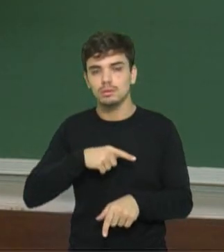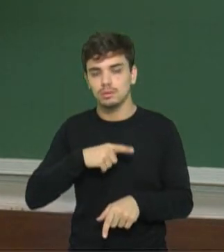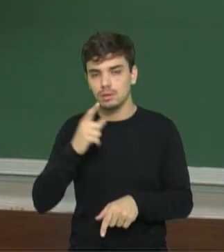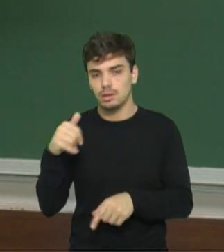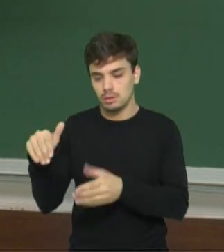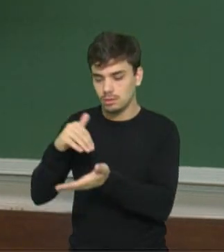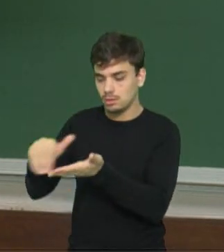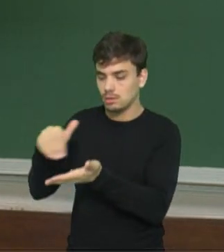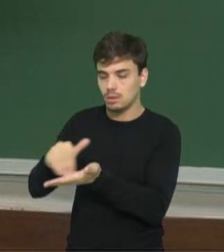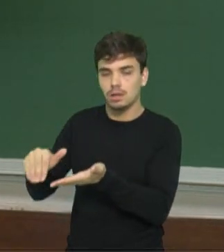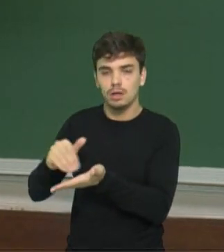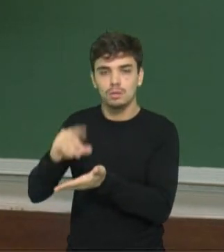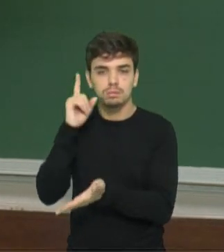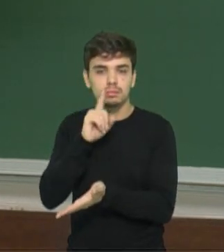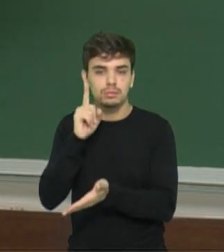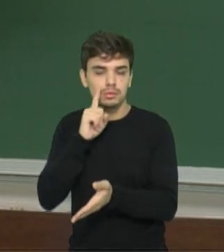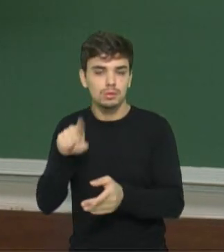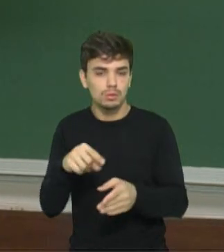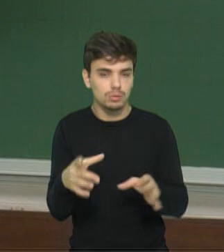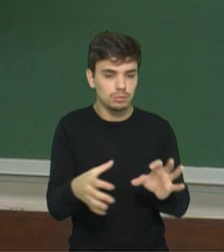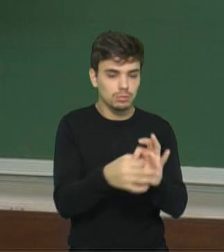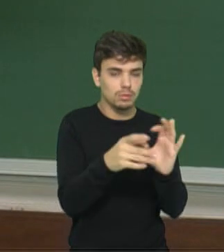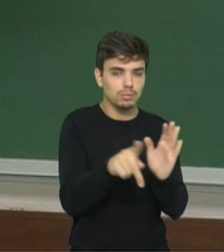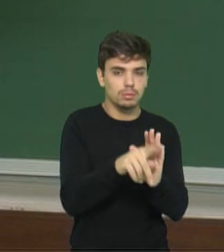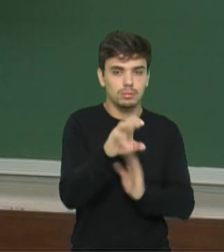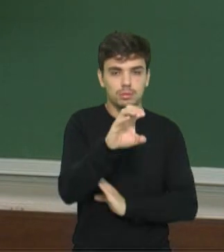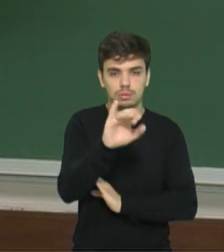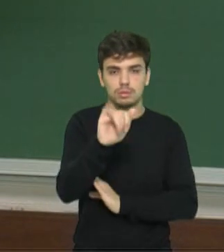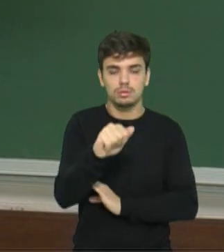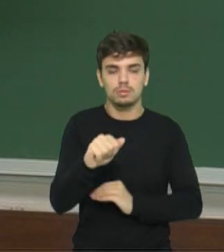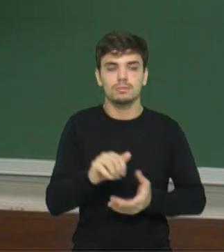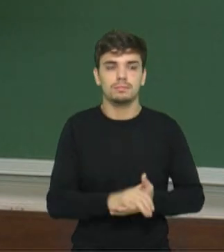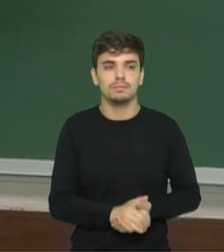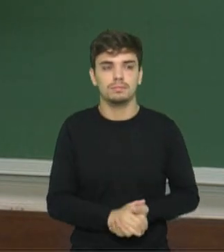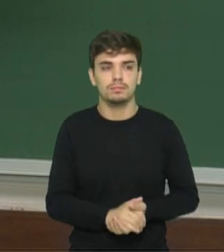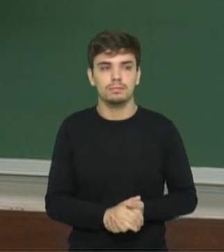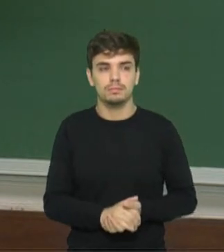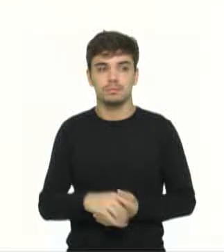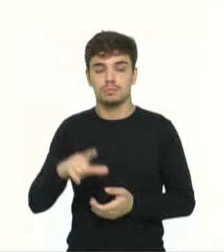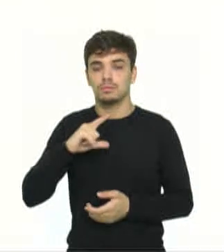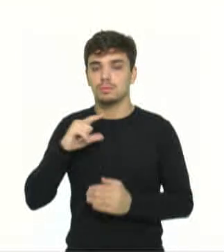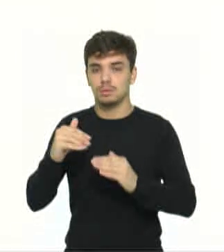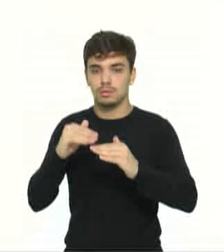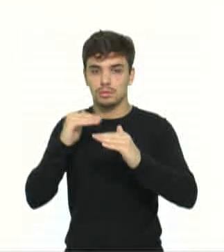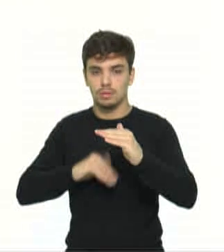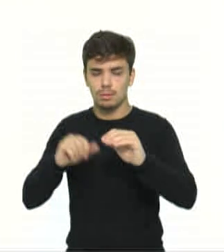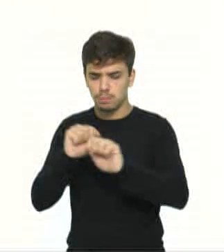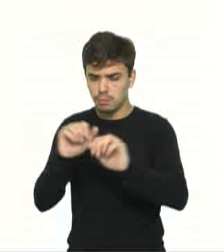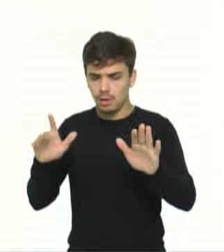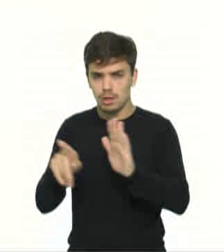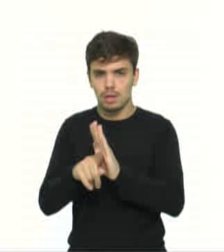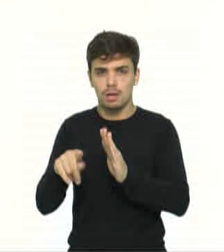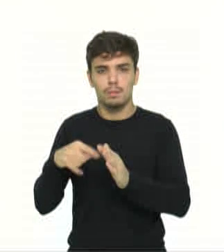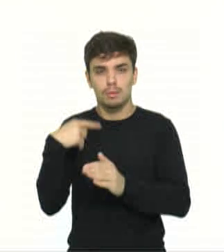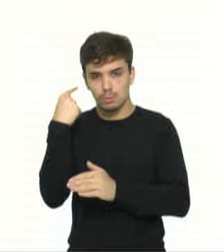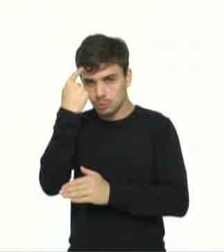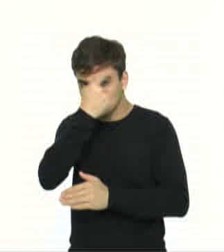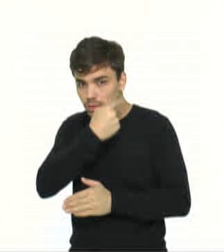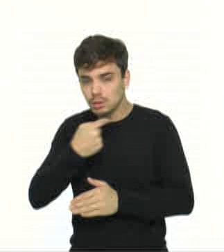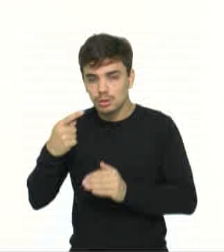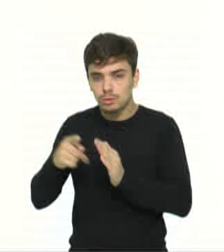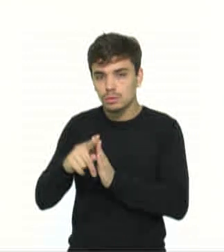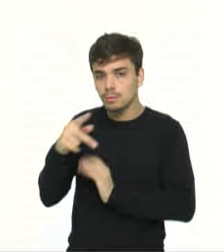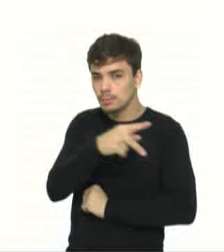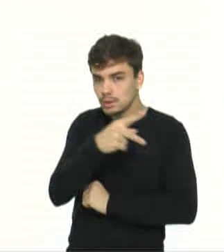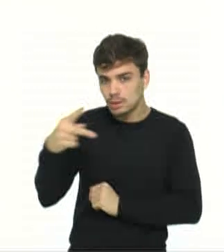Estados Unidos, o outro era membro da CIA, e veja que aqui eu tenho uma bomba, e a bomba é o rosto do presidente dos Estados Unidos. Então foi